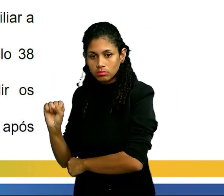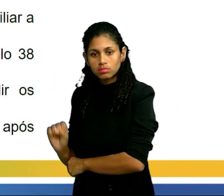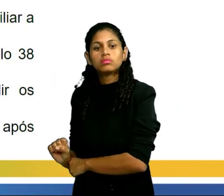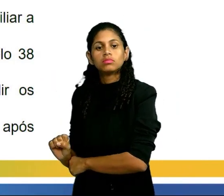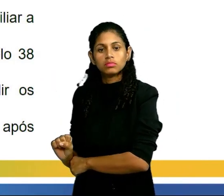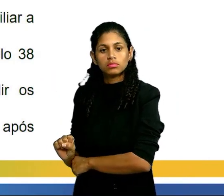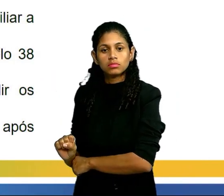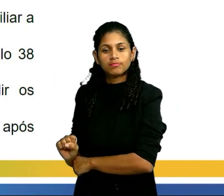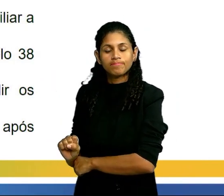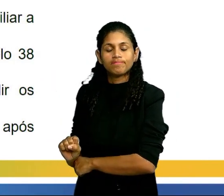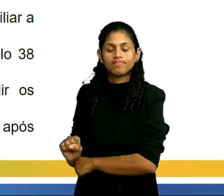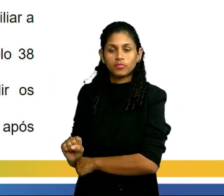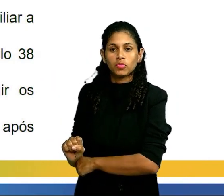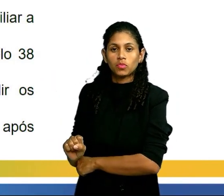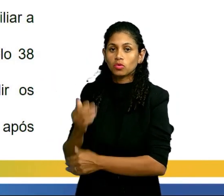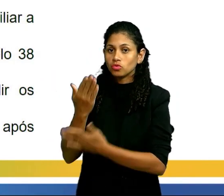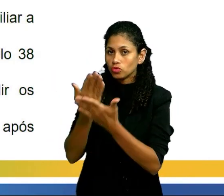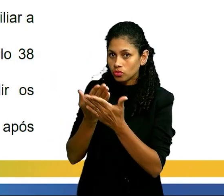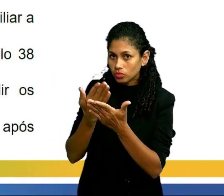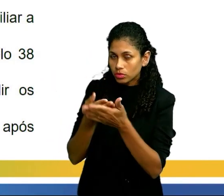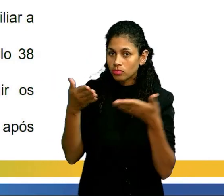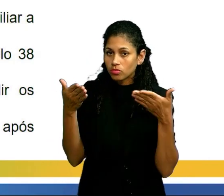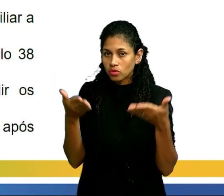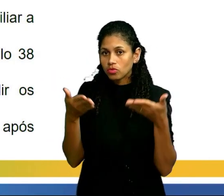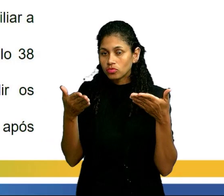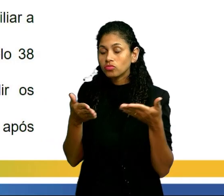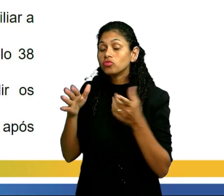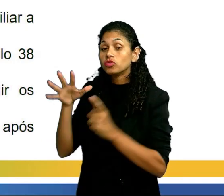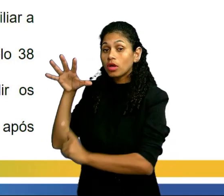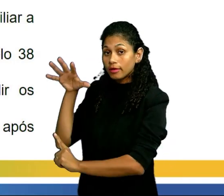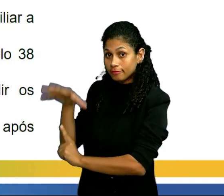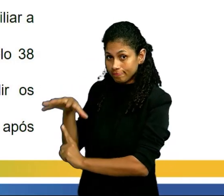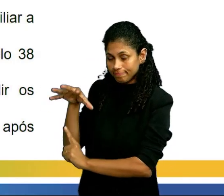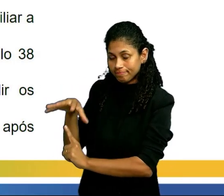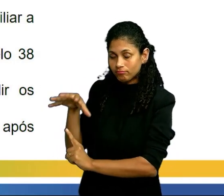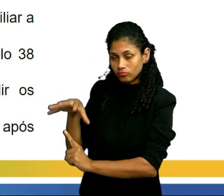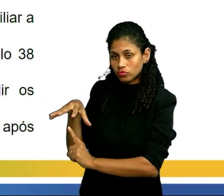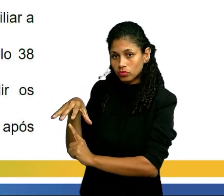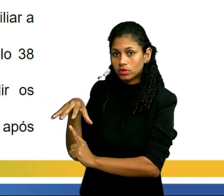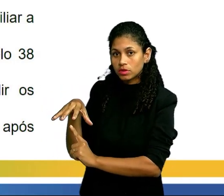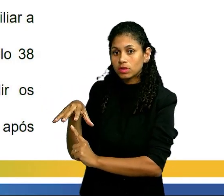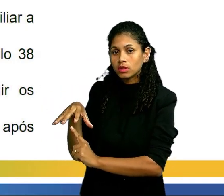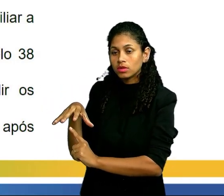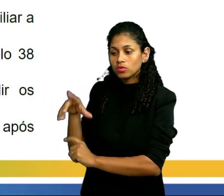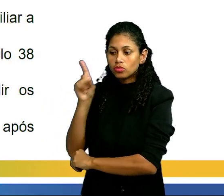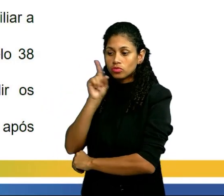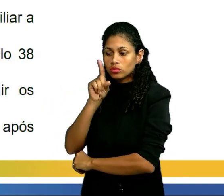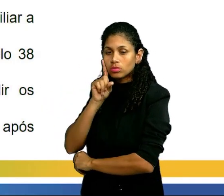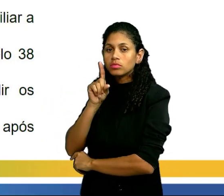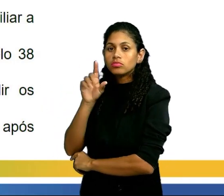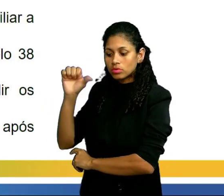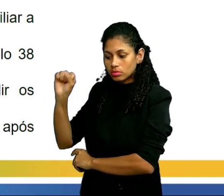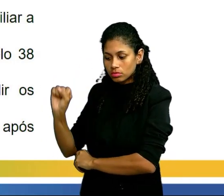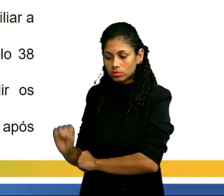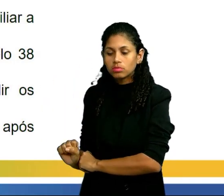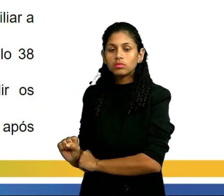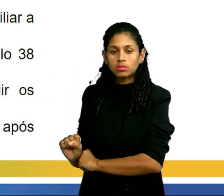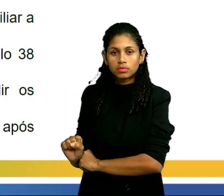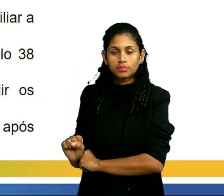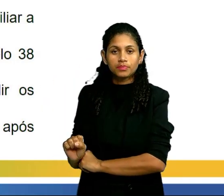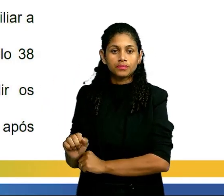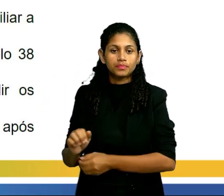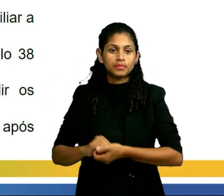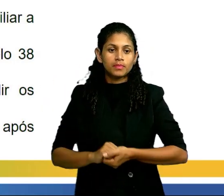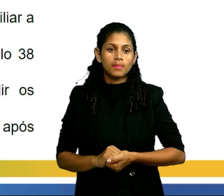que foi esse conflito, né, a influência dos capitalistas sobre a parte sul, né, dos Estados Unidos sobre a parte sul, e a influência soviética sobre a